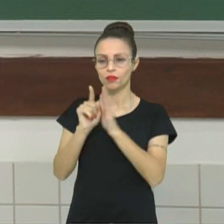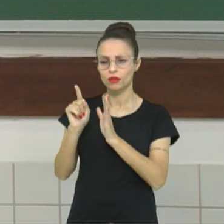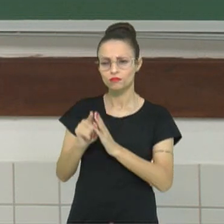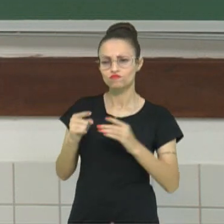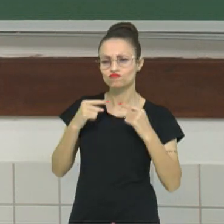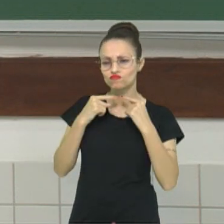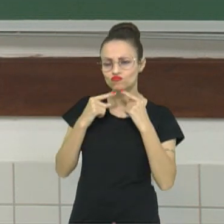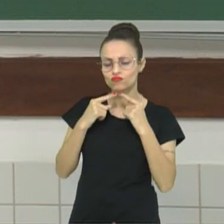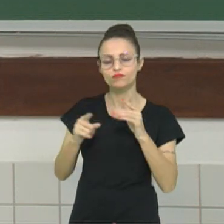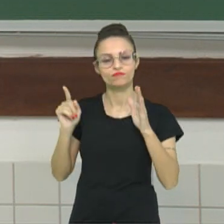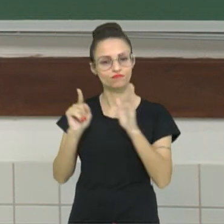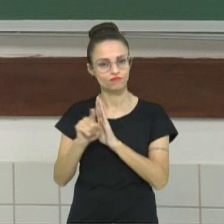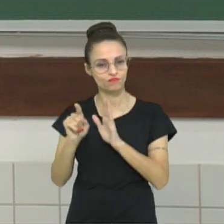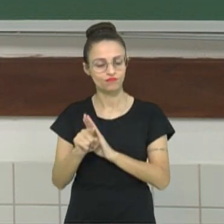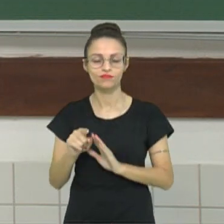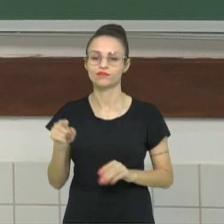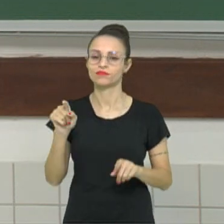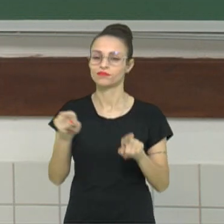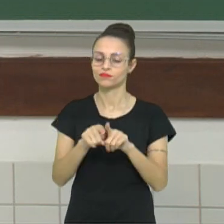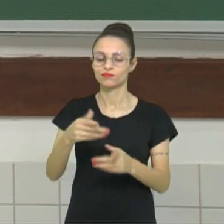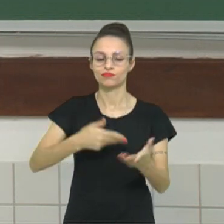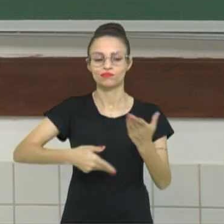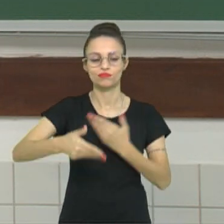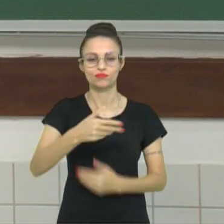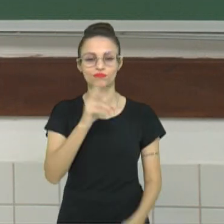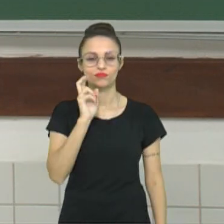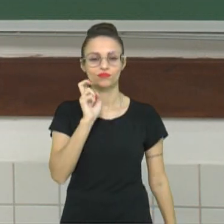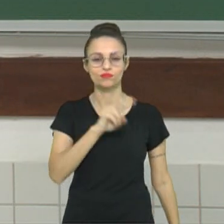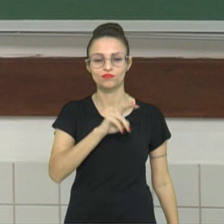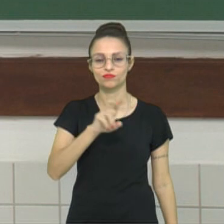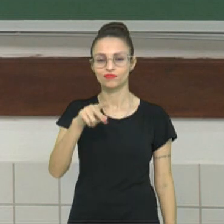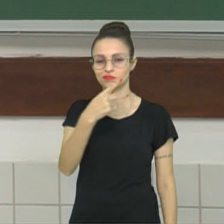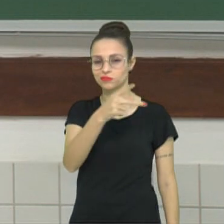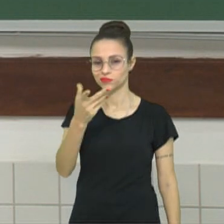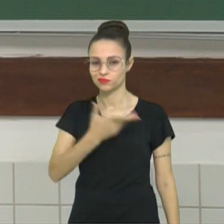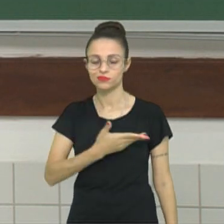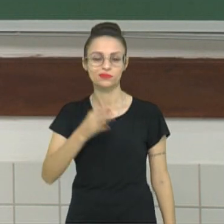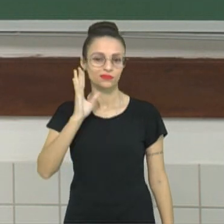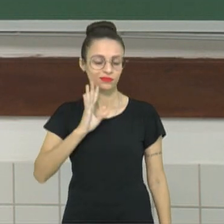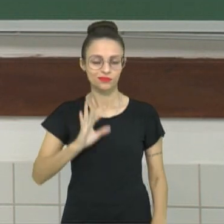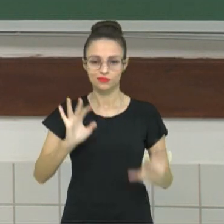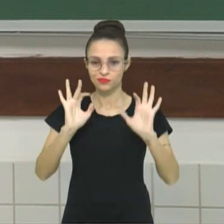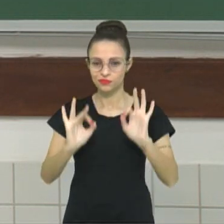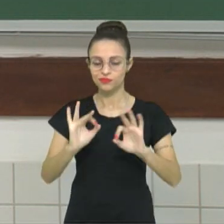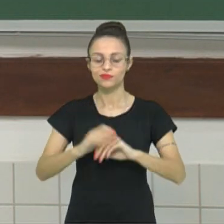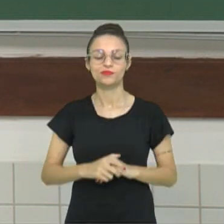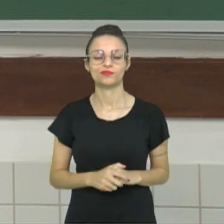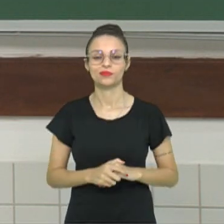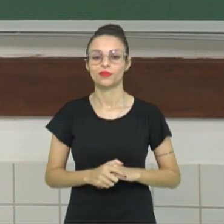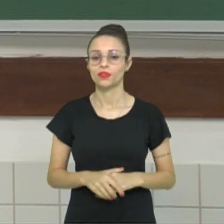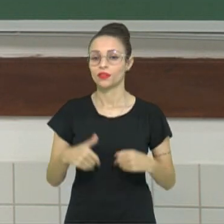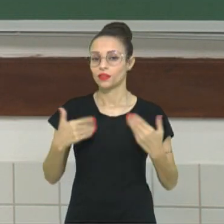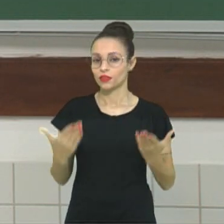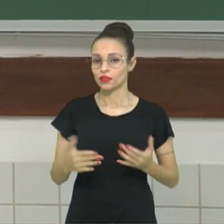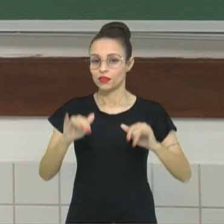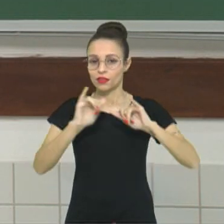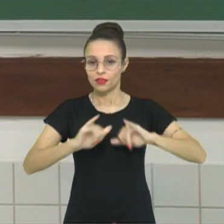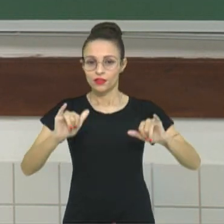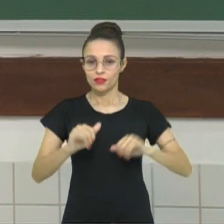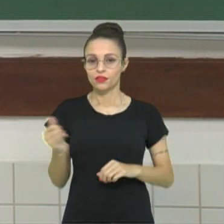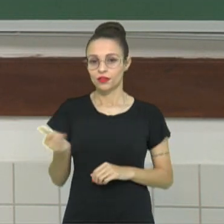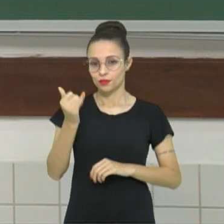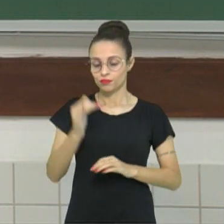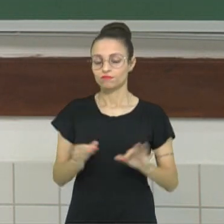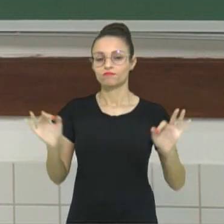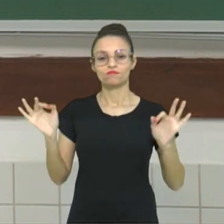suas dúvidas, rever seus colegas, né, que é bem bacana, né, gente? Então, com esses recadinhos super